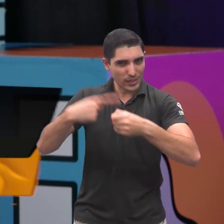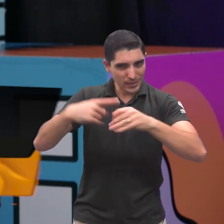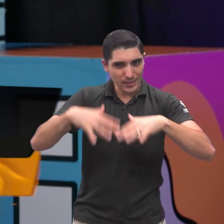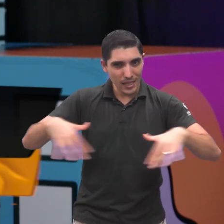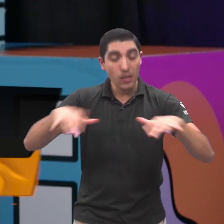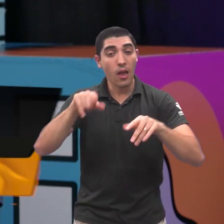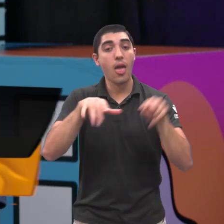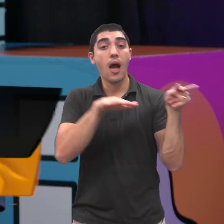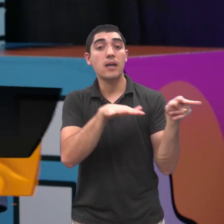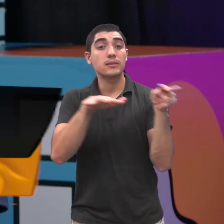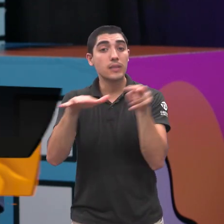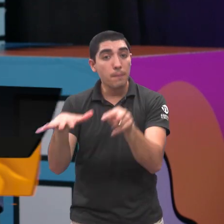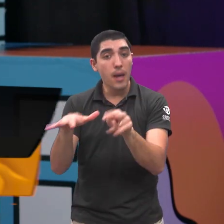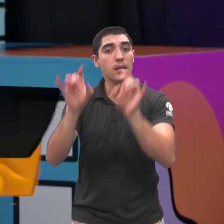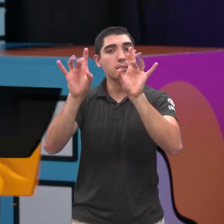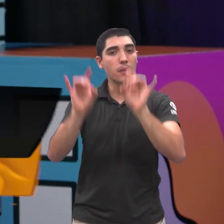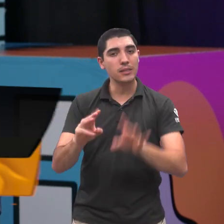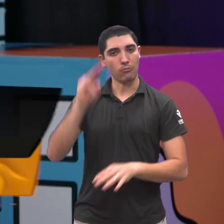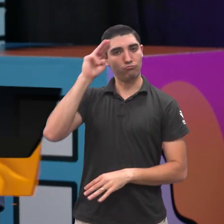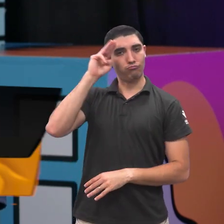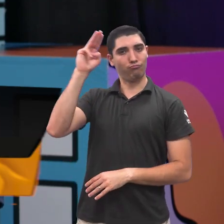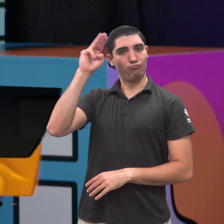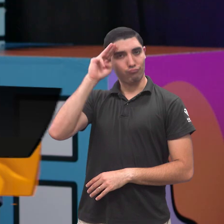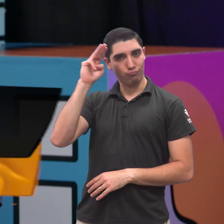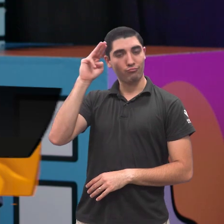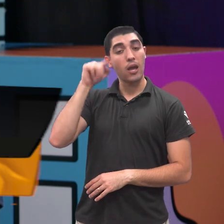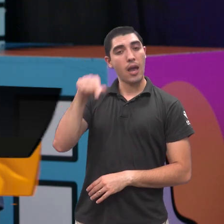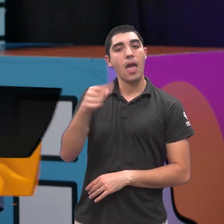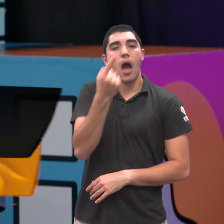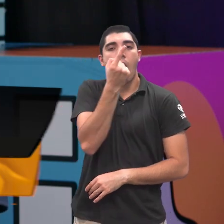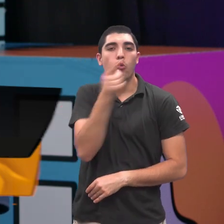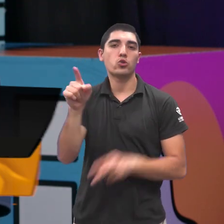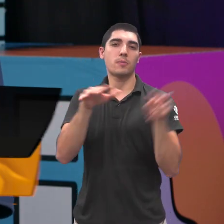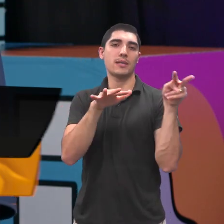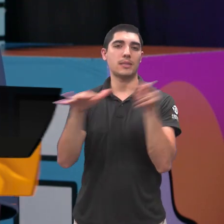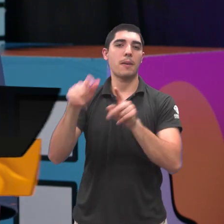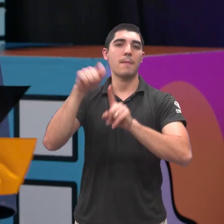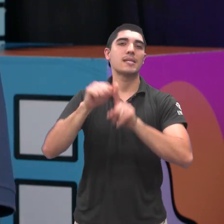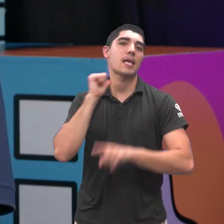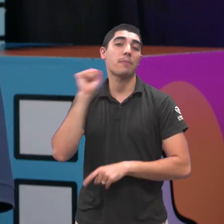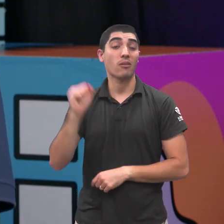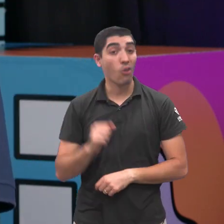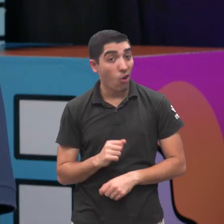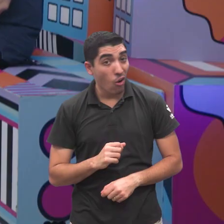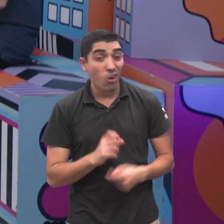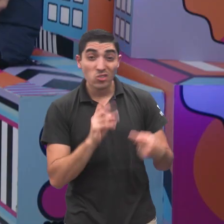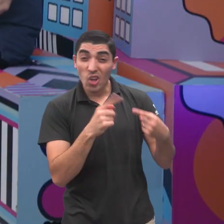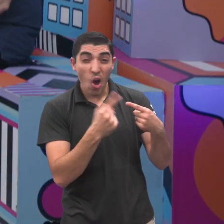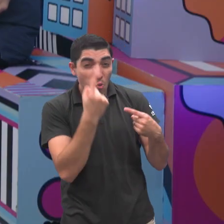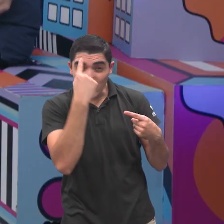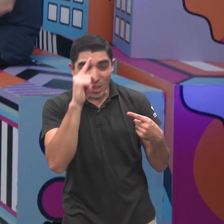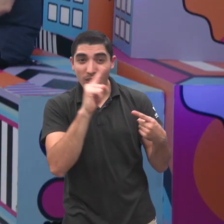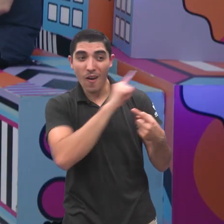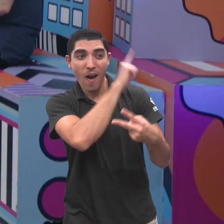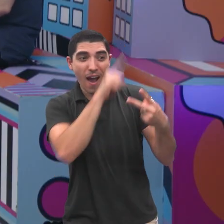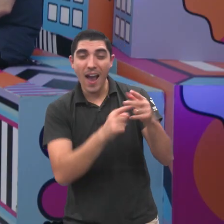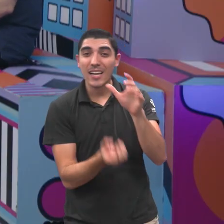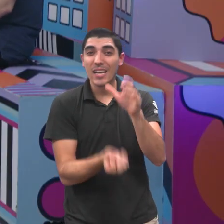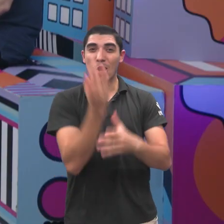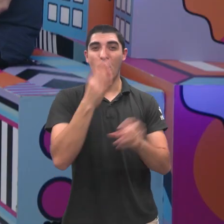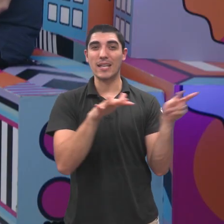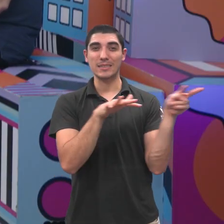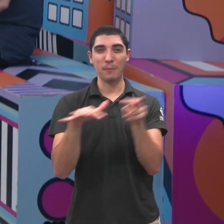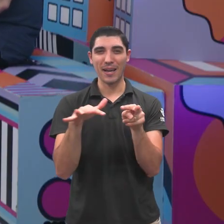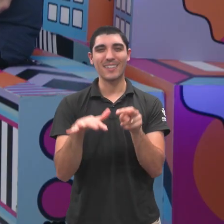Campos, que também fica na última semana de abril. Tá? Um dia só foi pouco, na verdade, né? Acabou esticando para